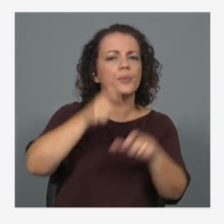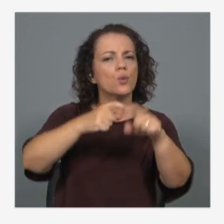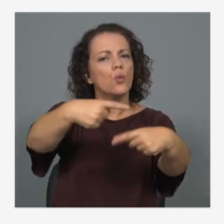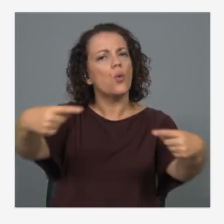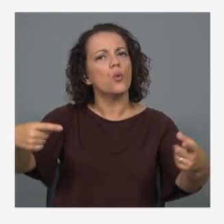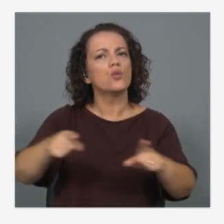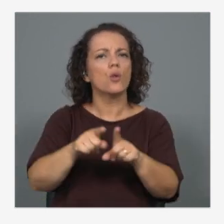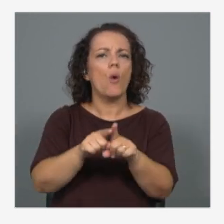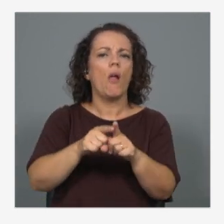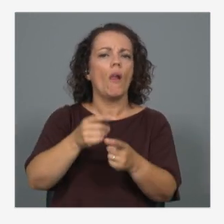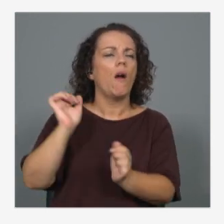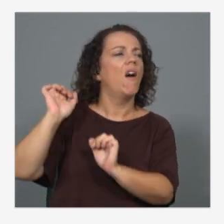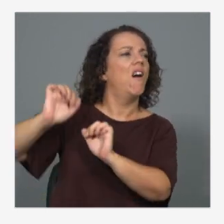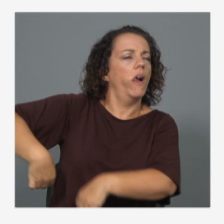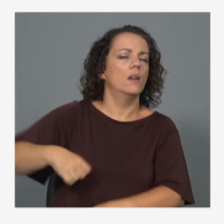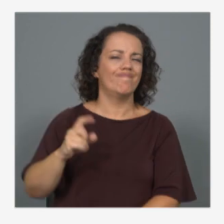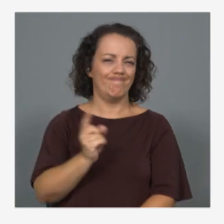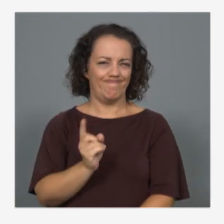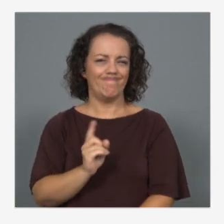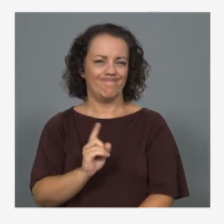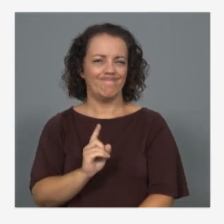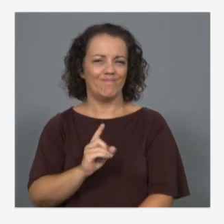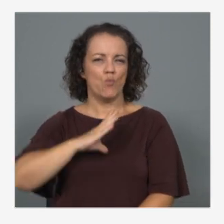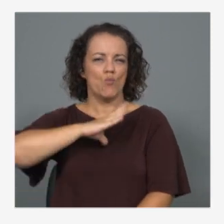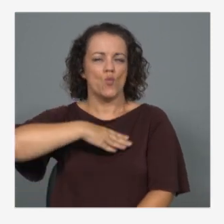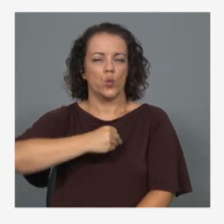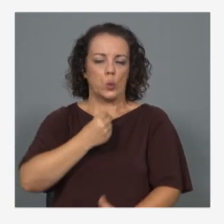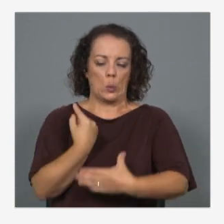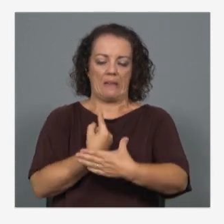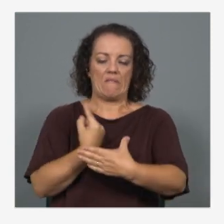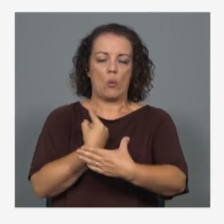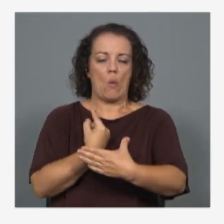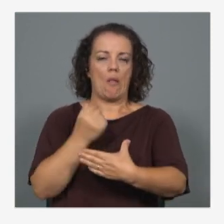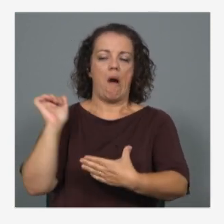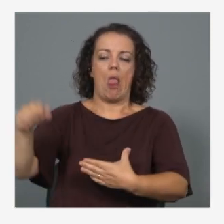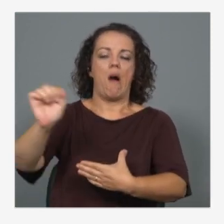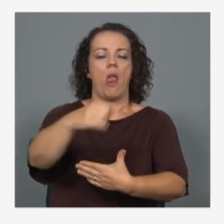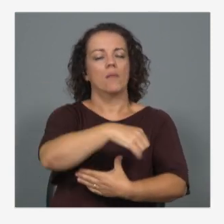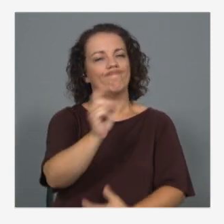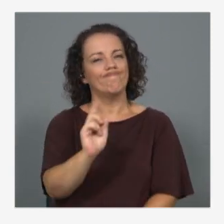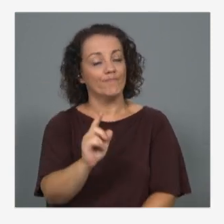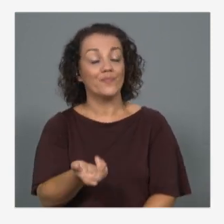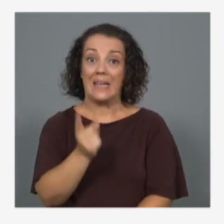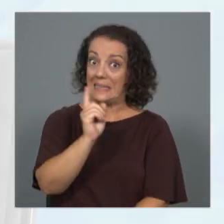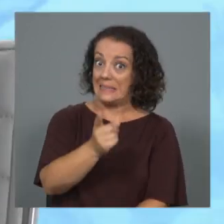viverem alheados também num mundo individualista. Exatamente. E nesse sentido, a